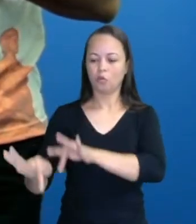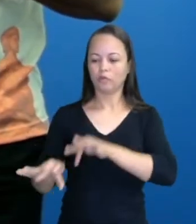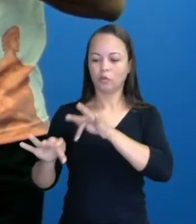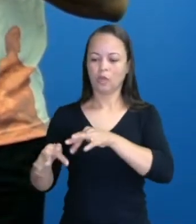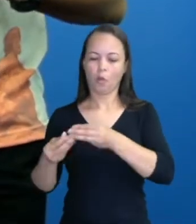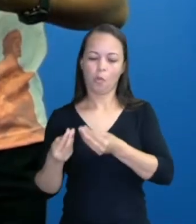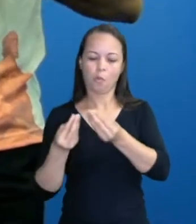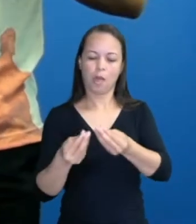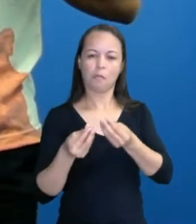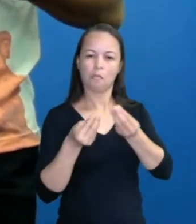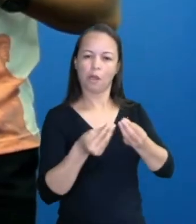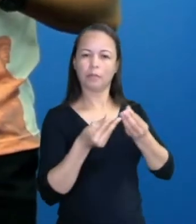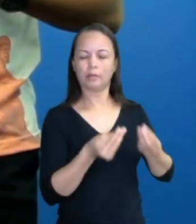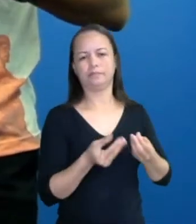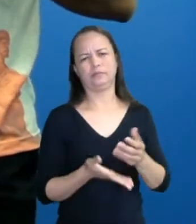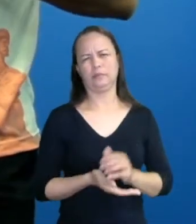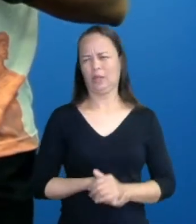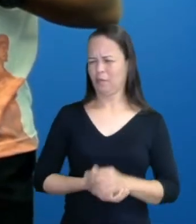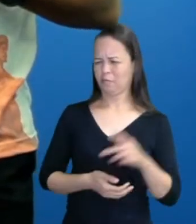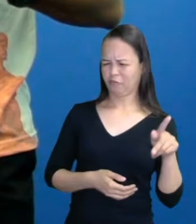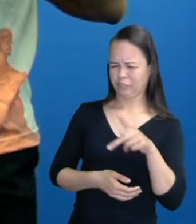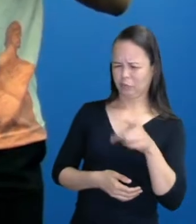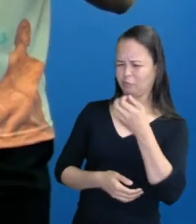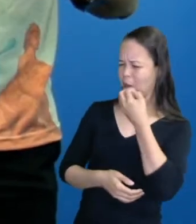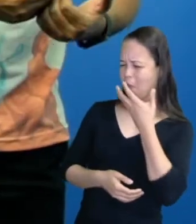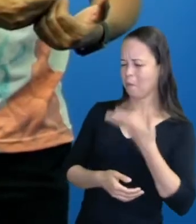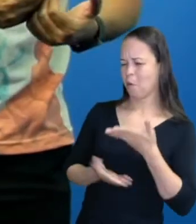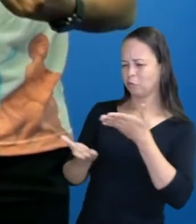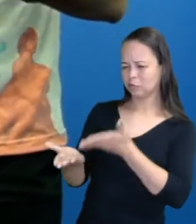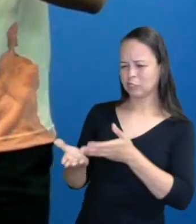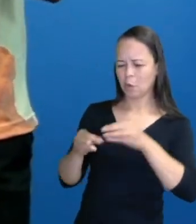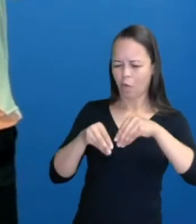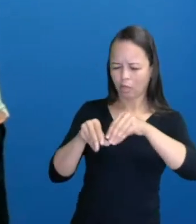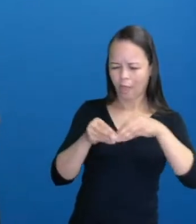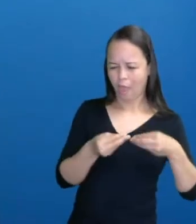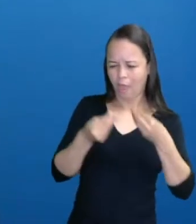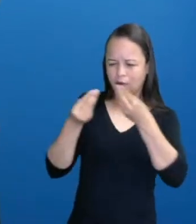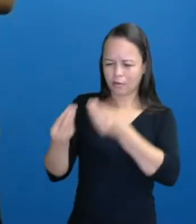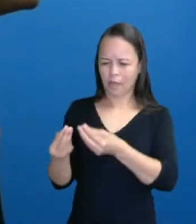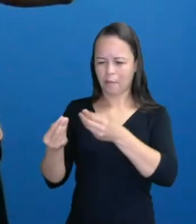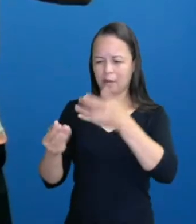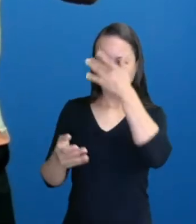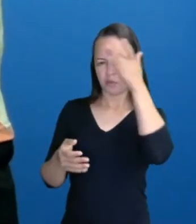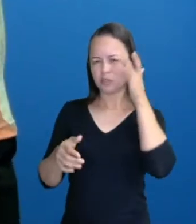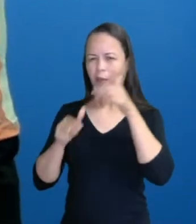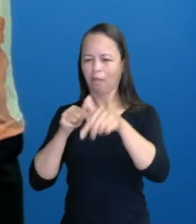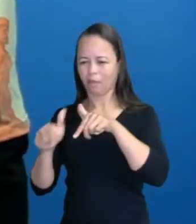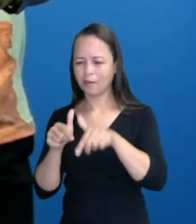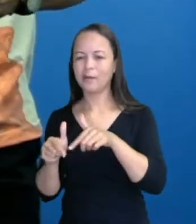terra. Ah, professor, como ele é bonzinho, ele dá então um pedaço da terra dele para os pequenos trabalhadores